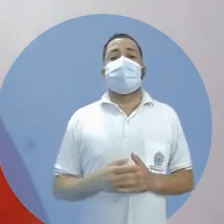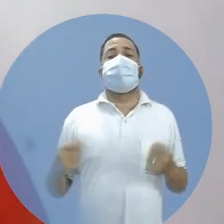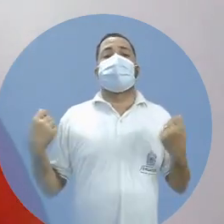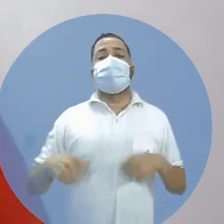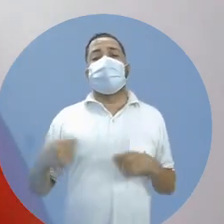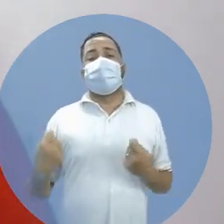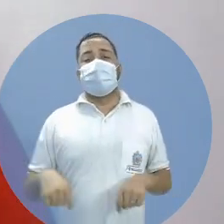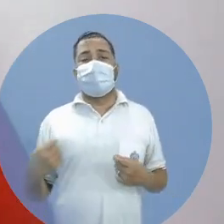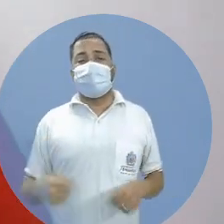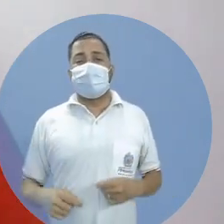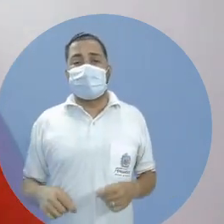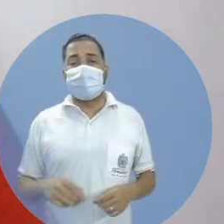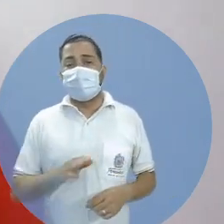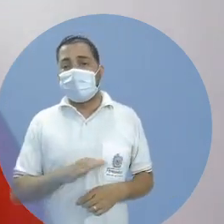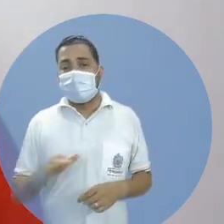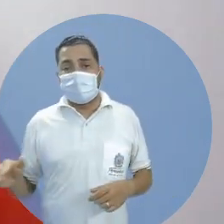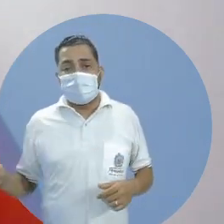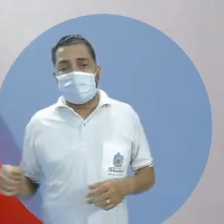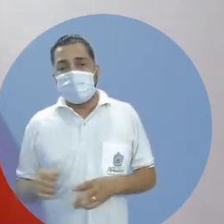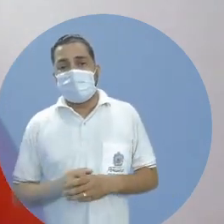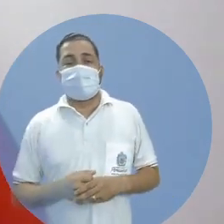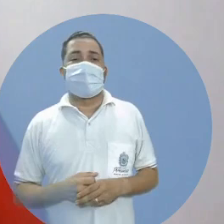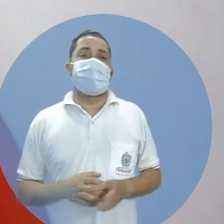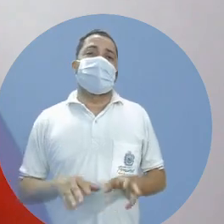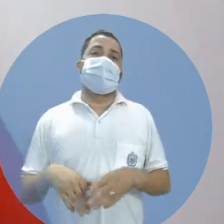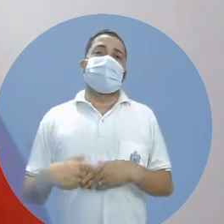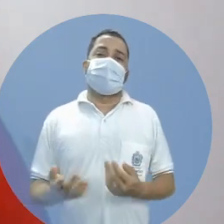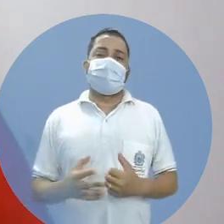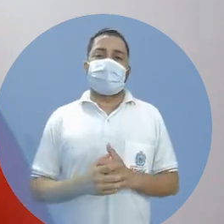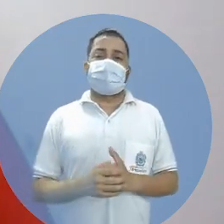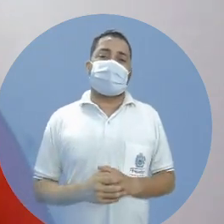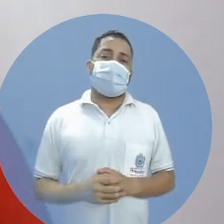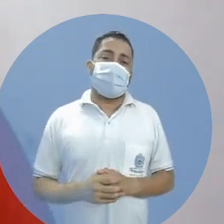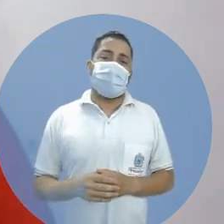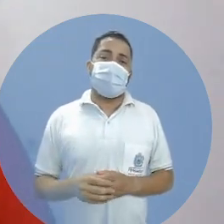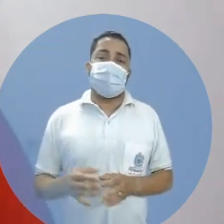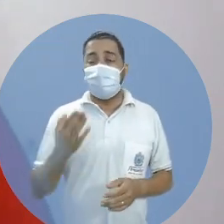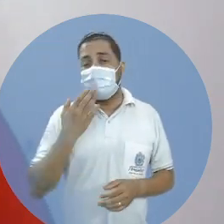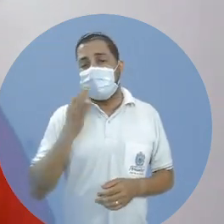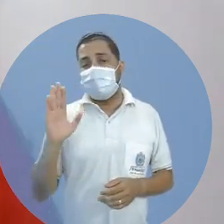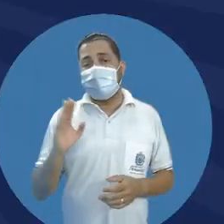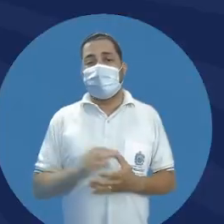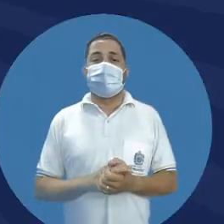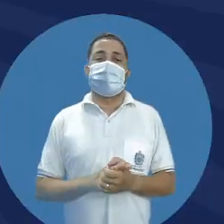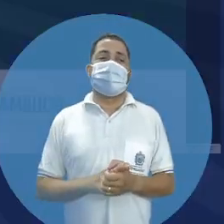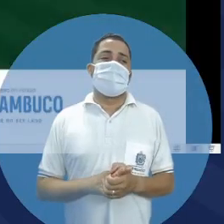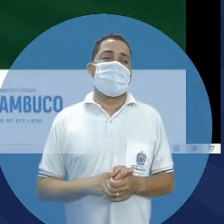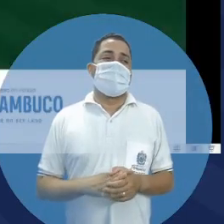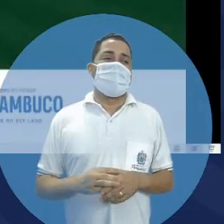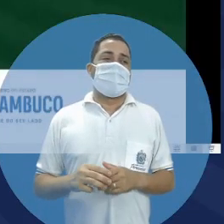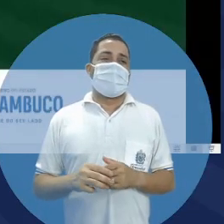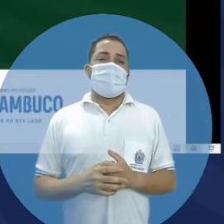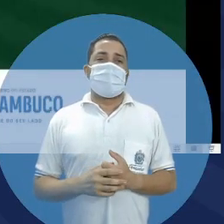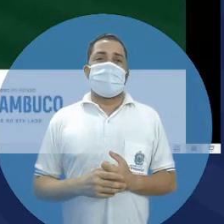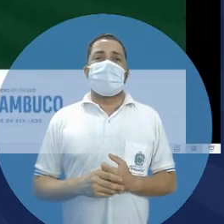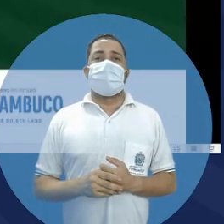meninos teriam. Então, eu preferi o dialogando com os gêneros, tá certo? Pode botar o slide, por